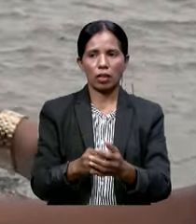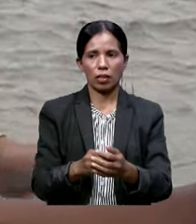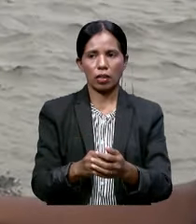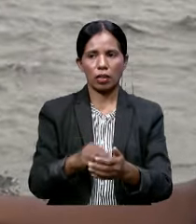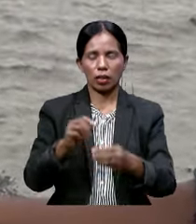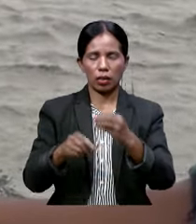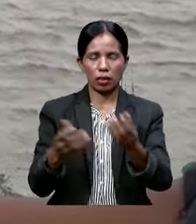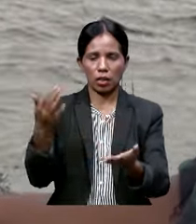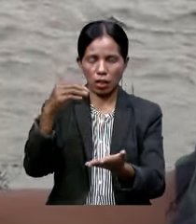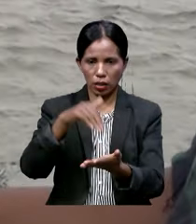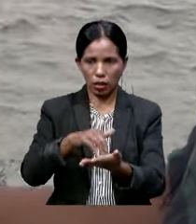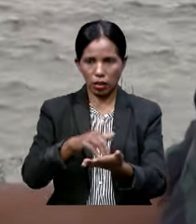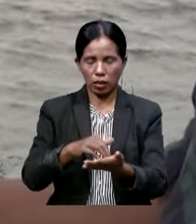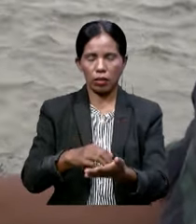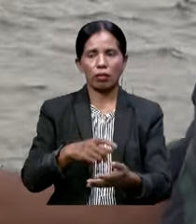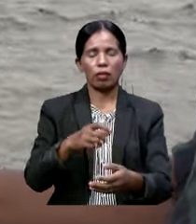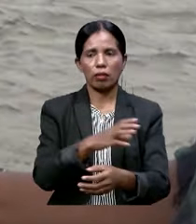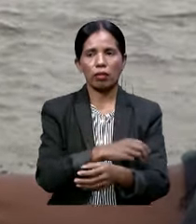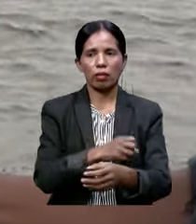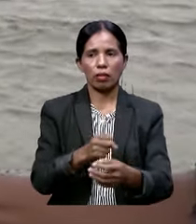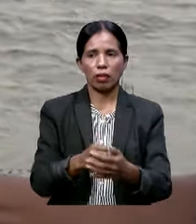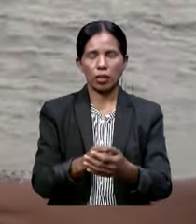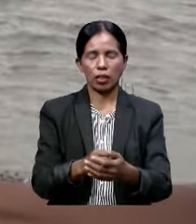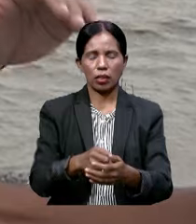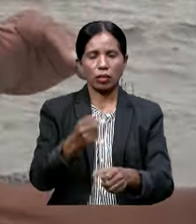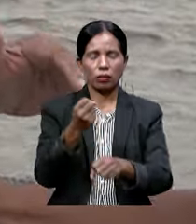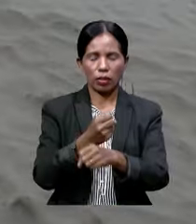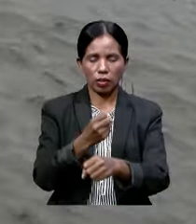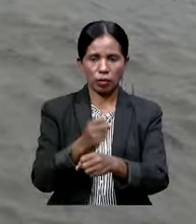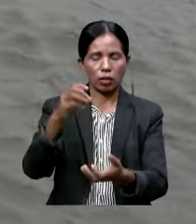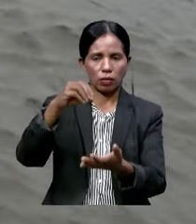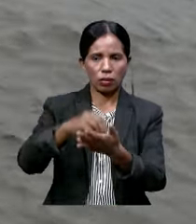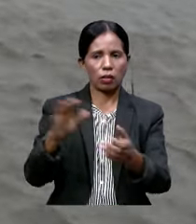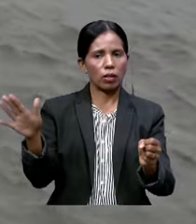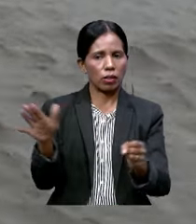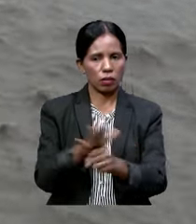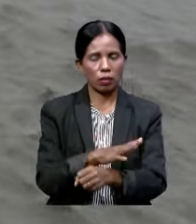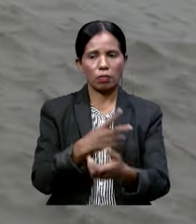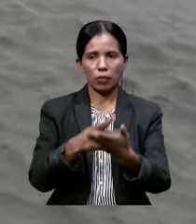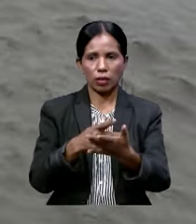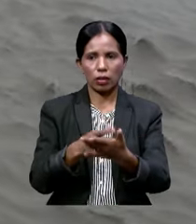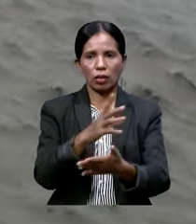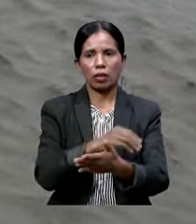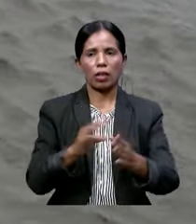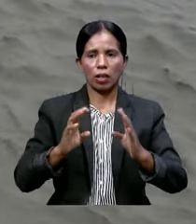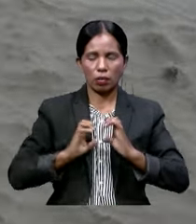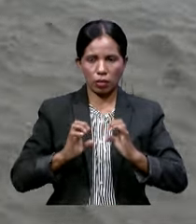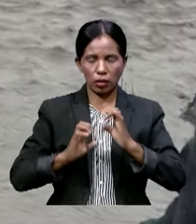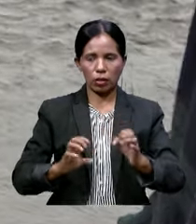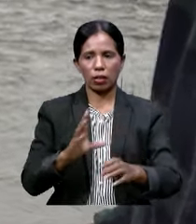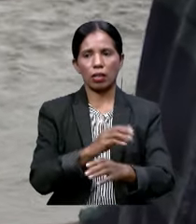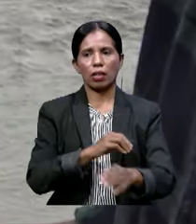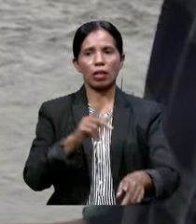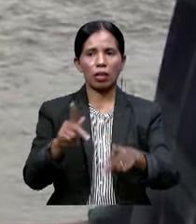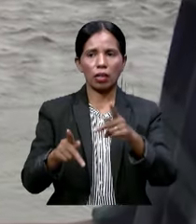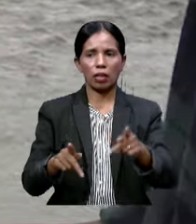kesi ulam filafali, fato nebe makla nakono, a tu prensi nakono filafali. Projeto idane, projeto emergensi, emane